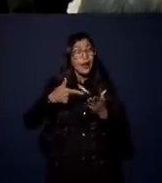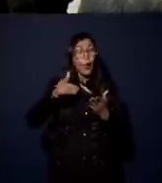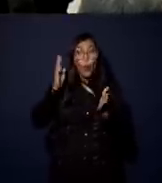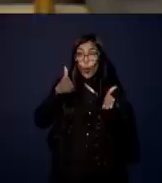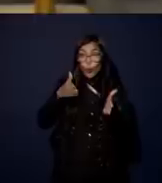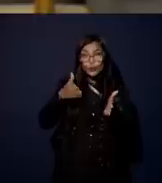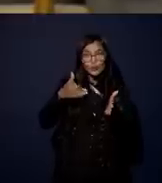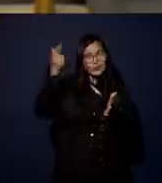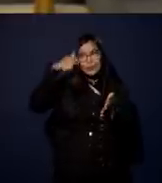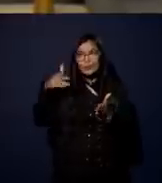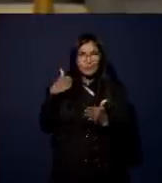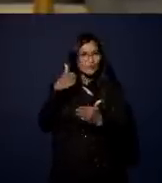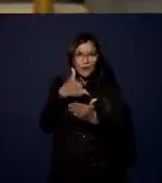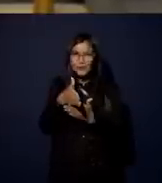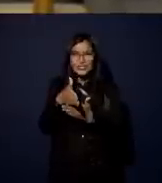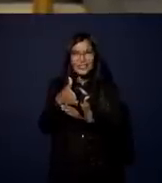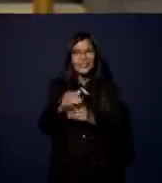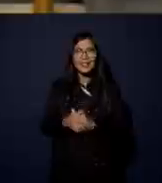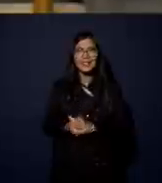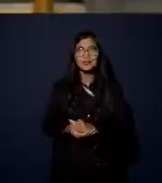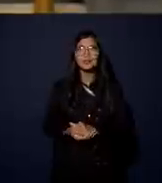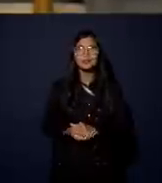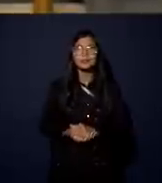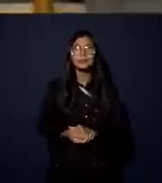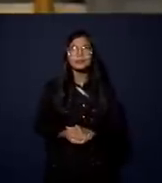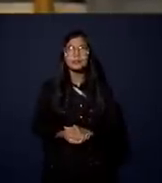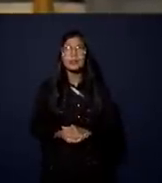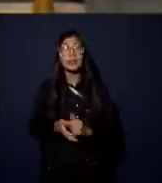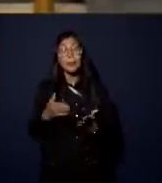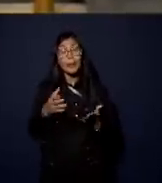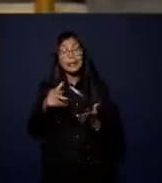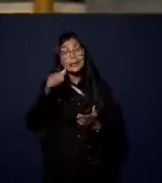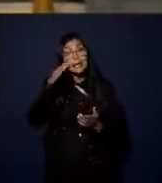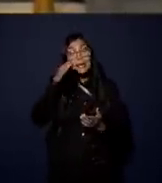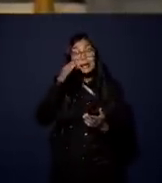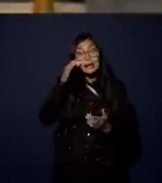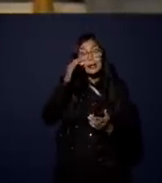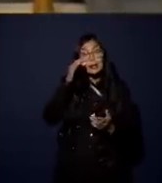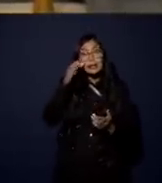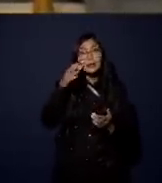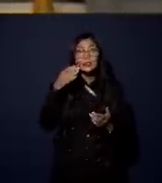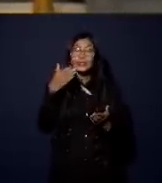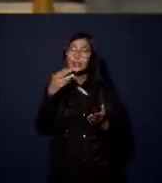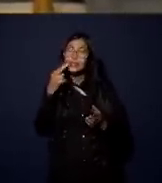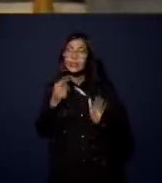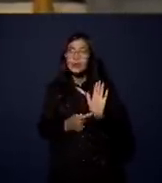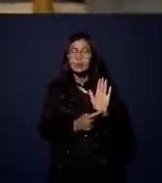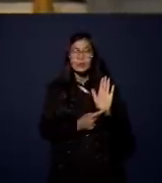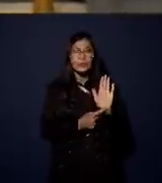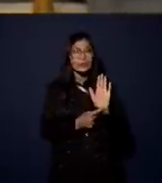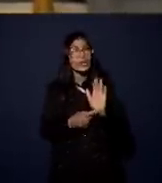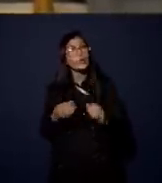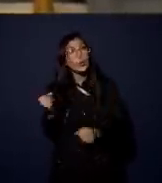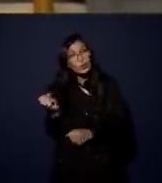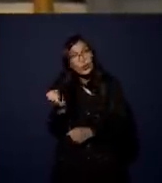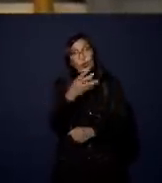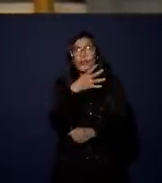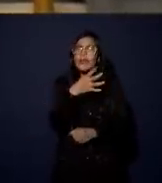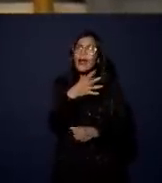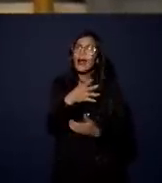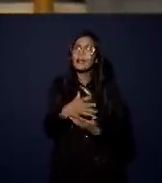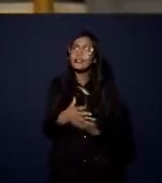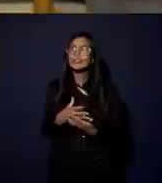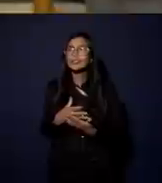se dar mais ao Luxo mas O interessante é que trazendo sim novidade trazendo coisas